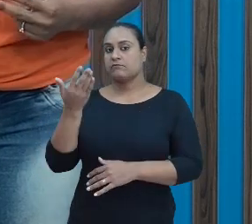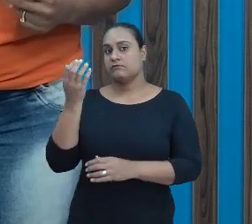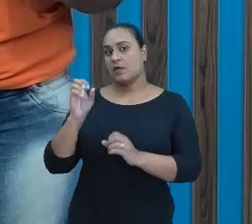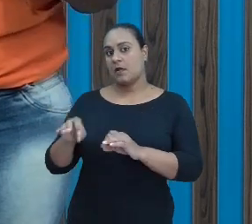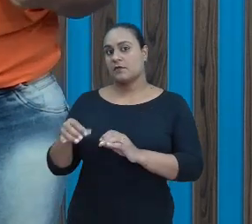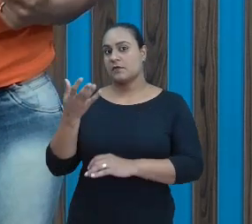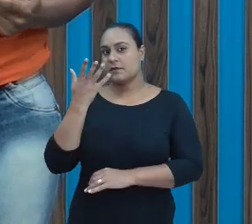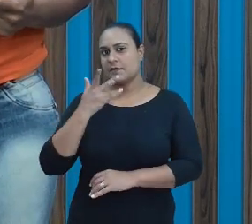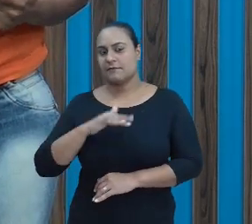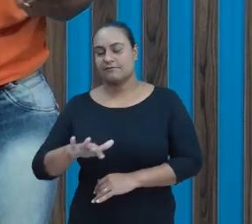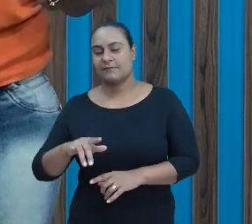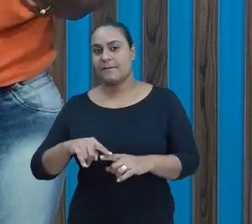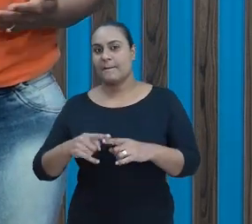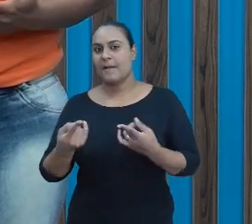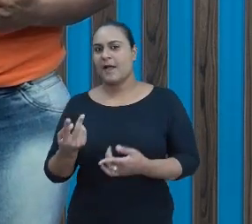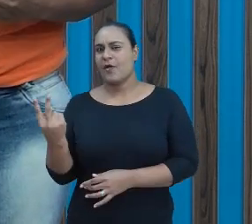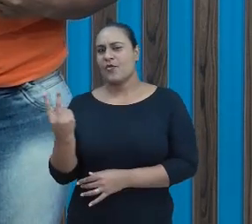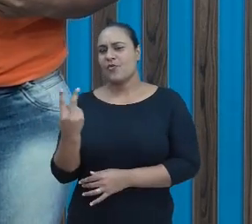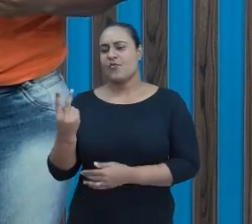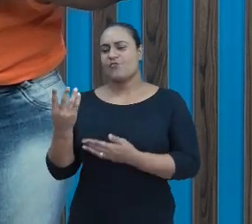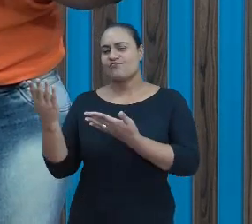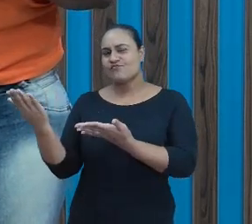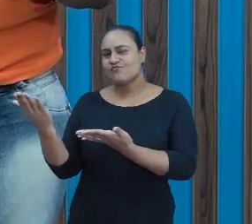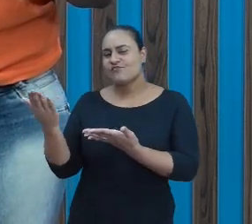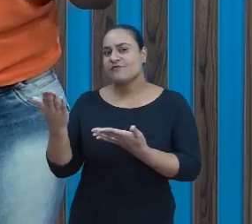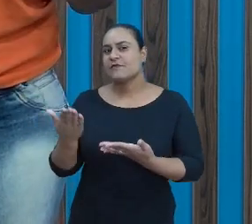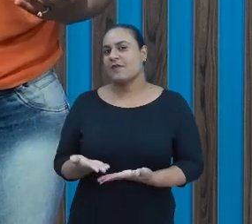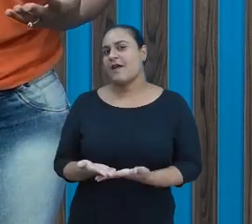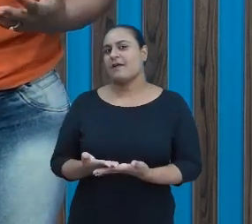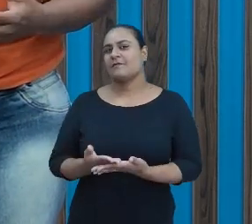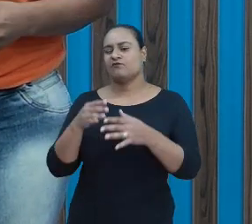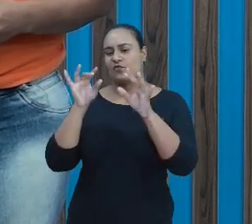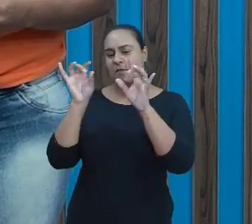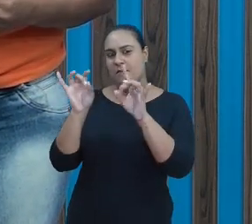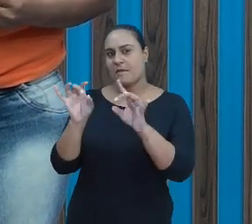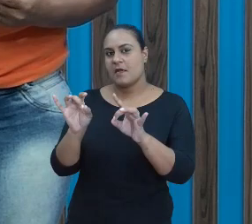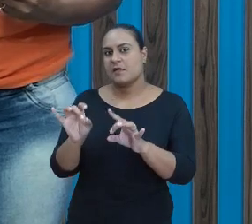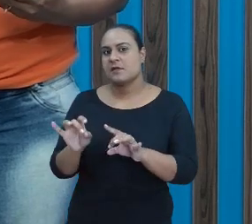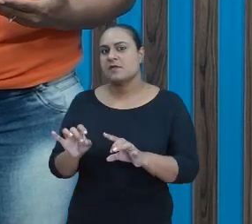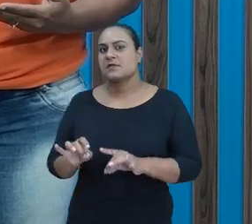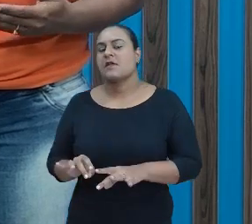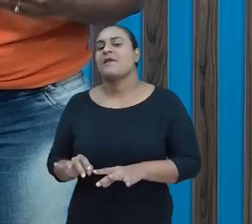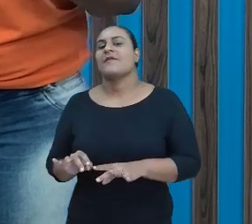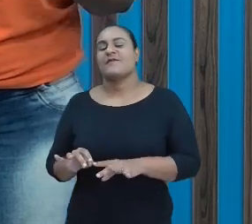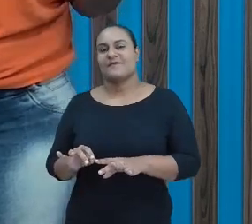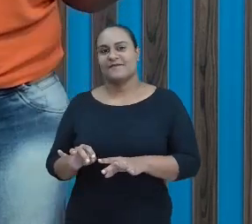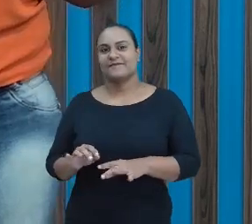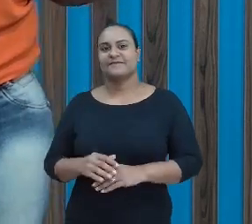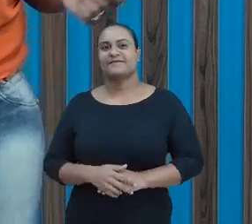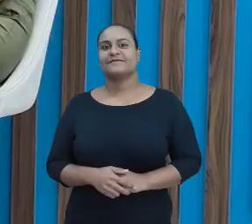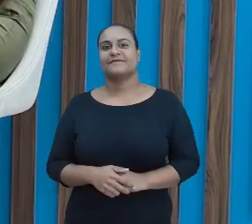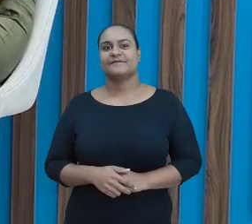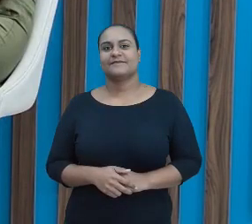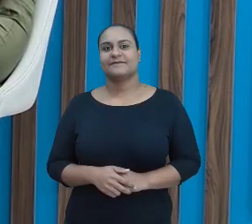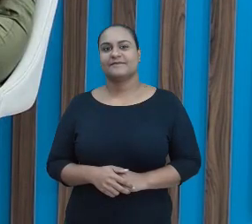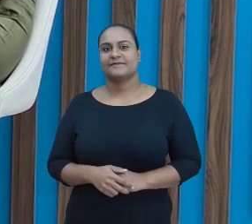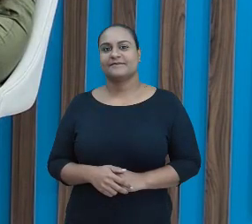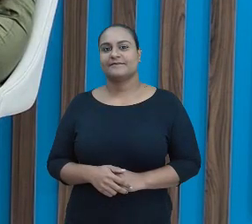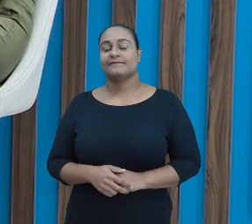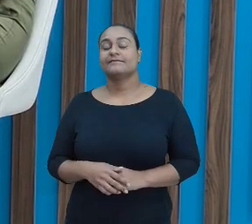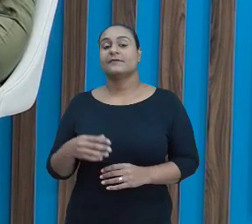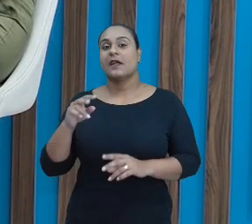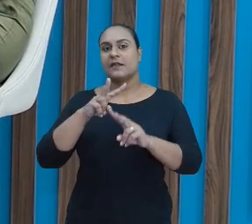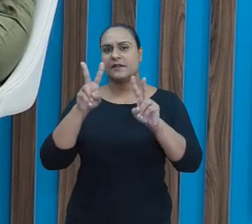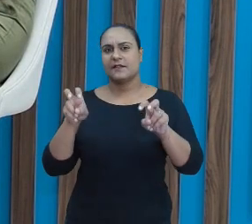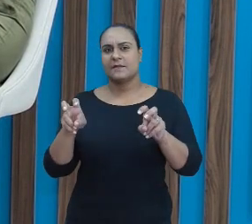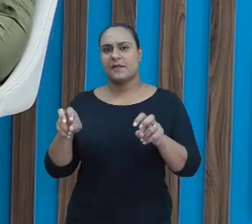temos duas convidadas hoje para abrilhantar com as suas contribuições com a nossa